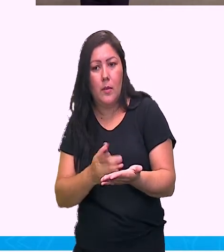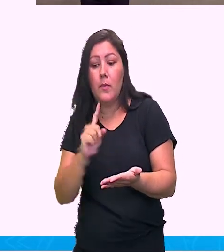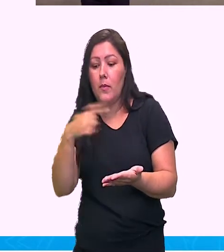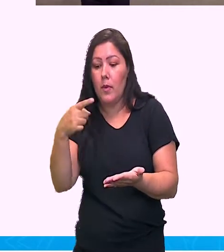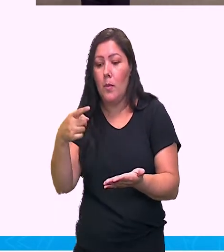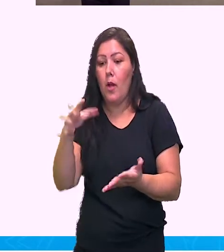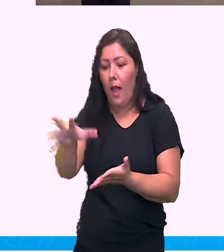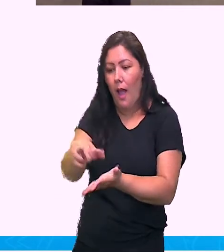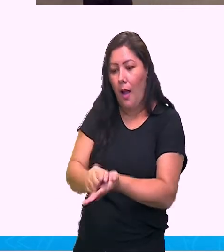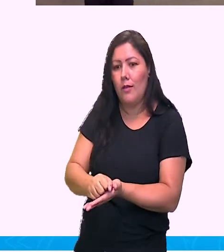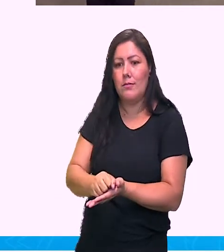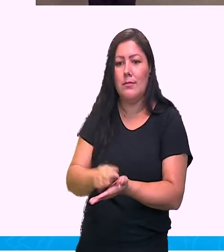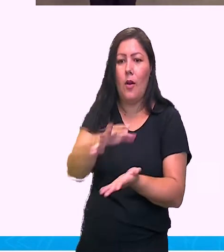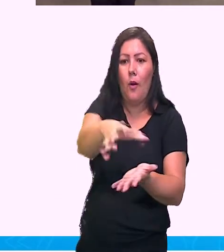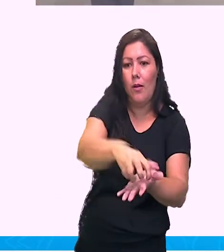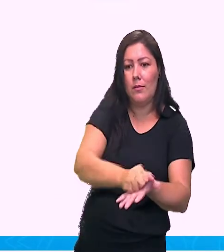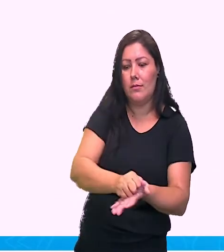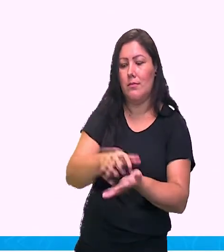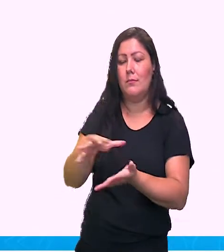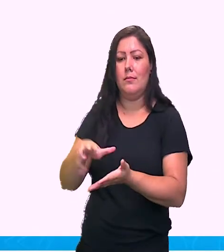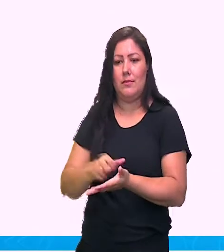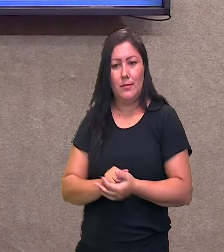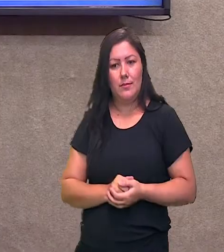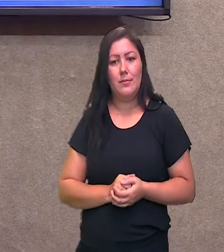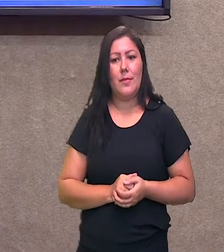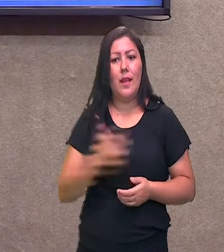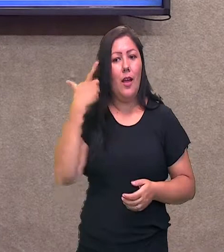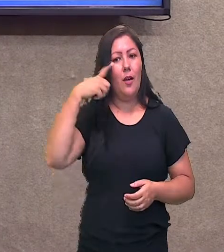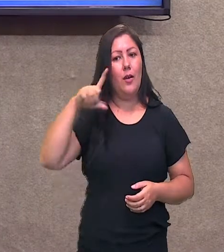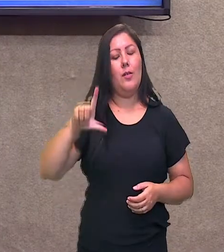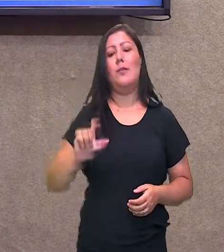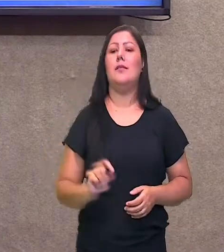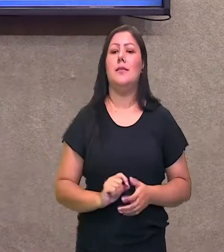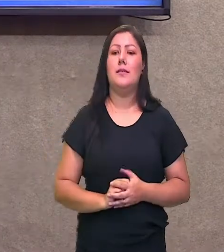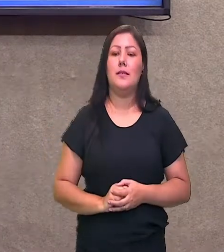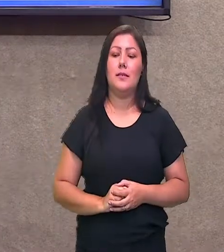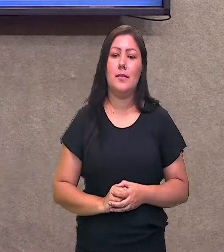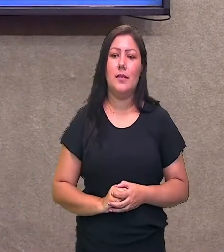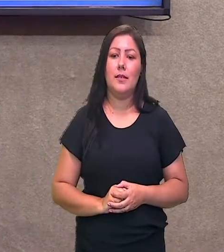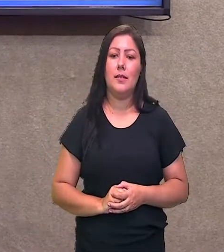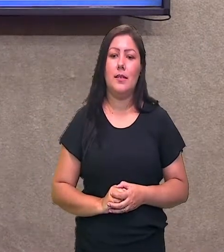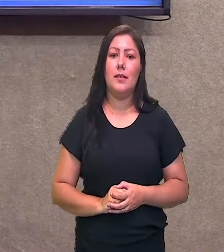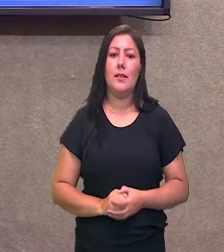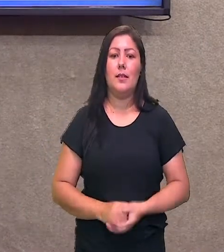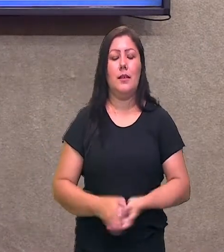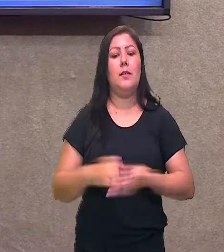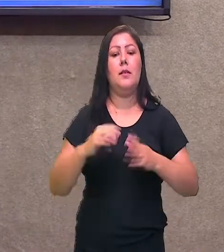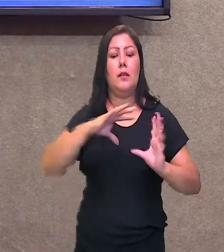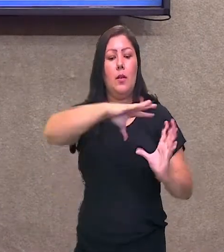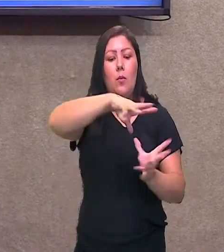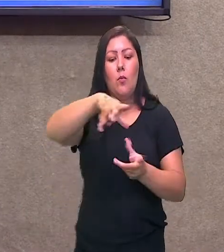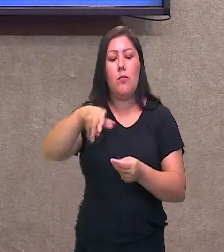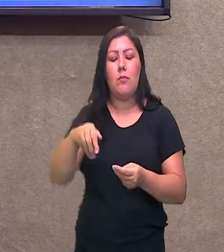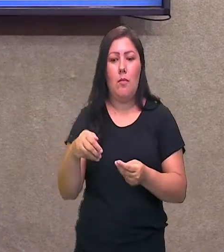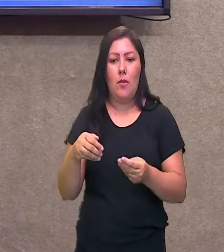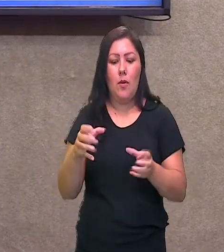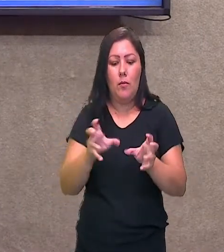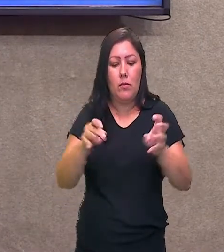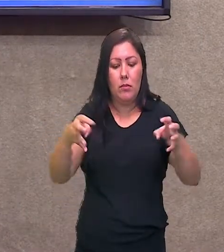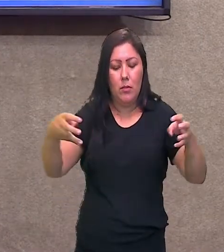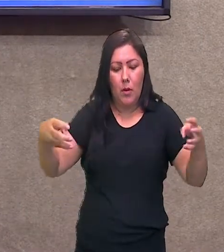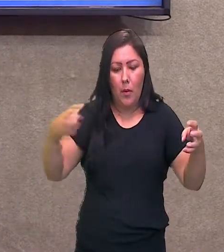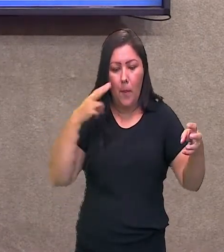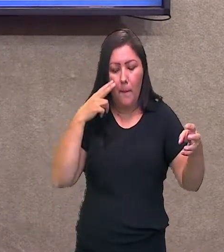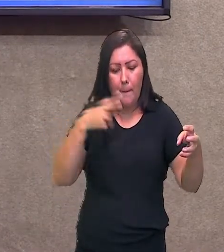isso. E aí muda a configuração do mapa. Isso é importante.